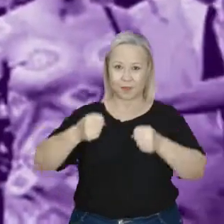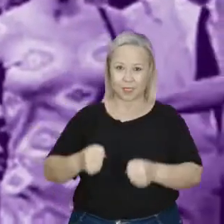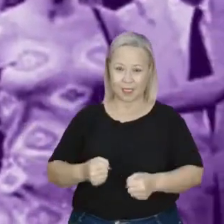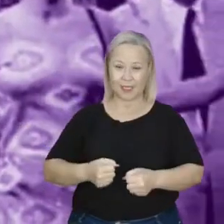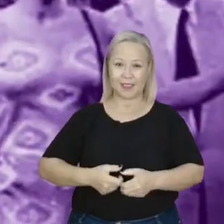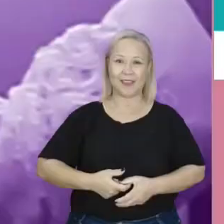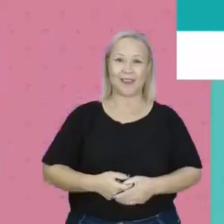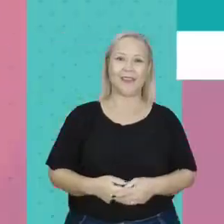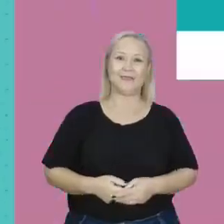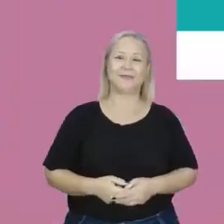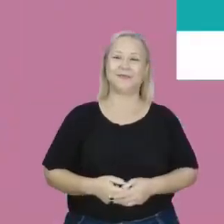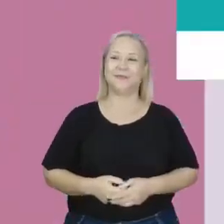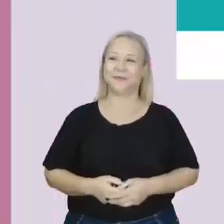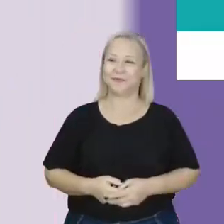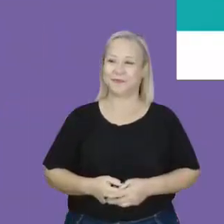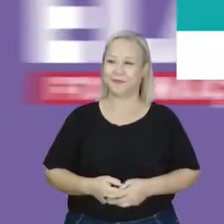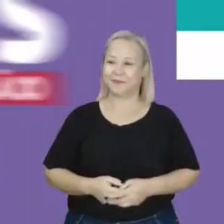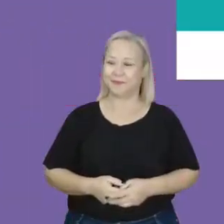de poder.